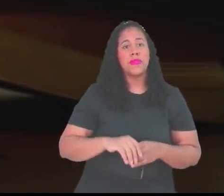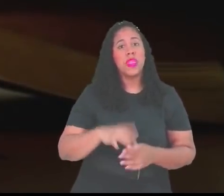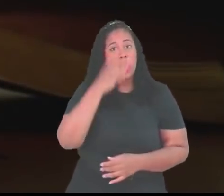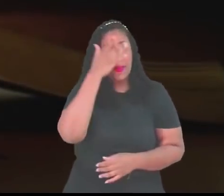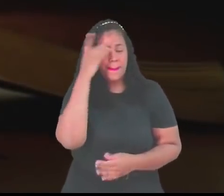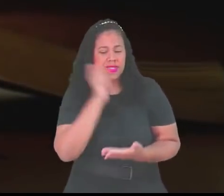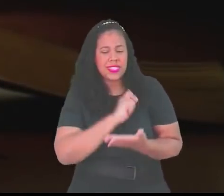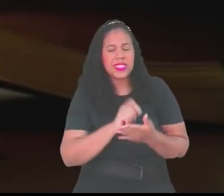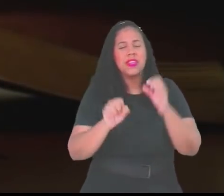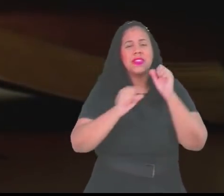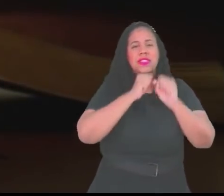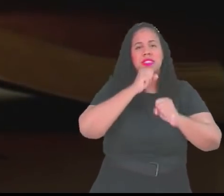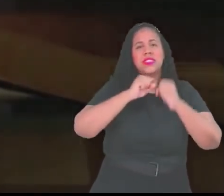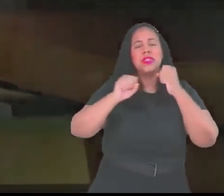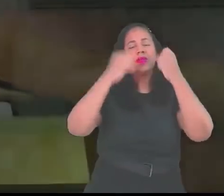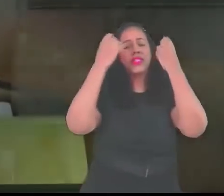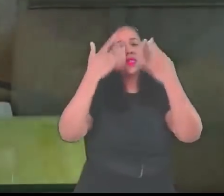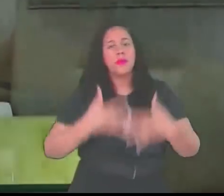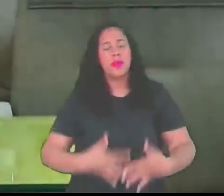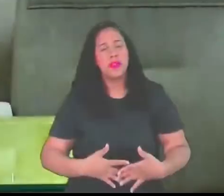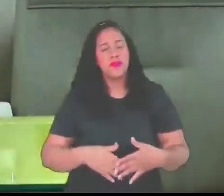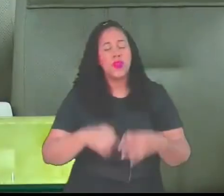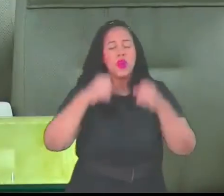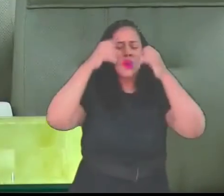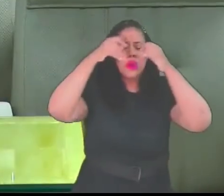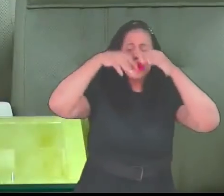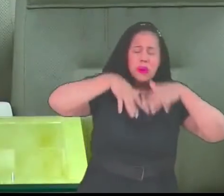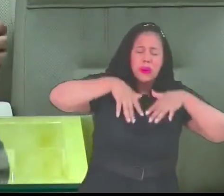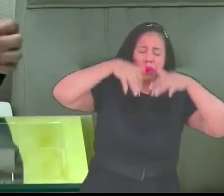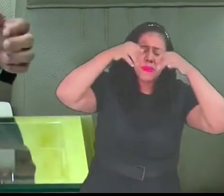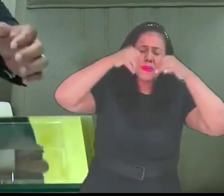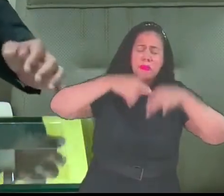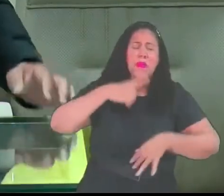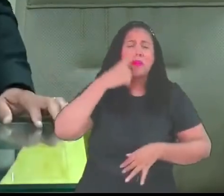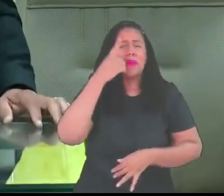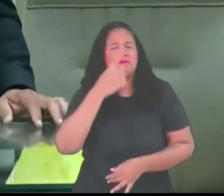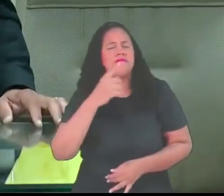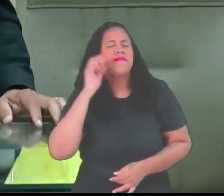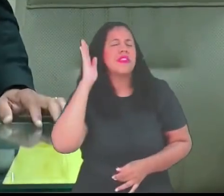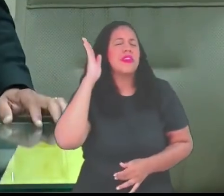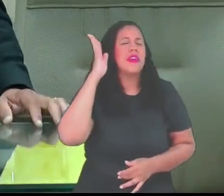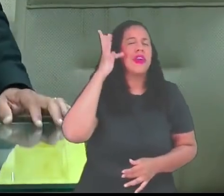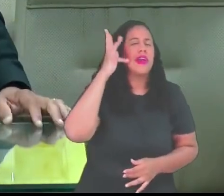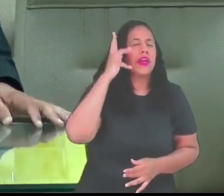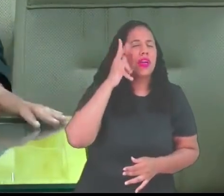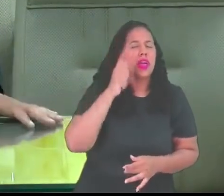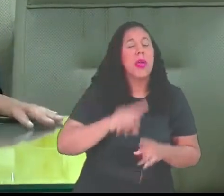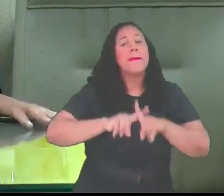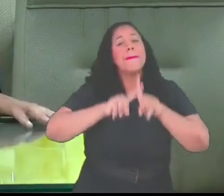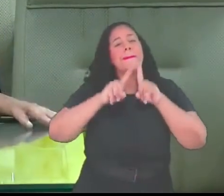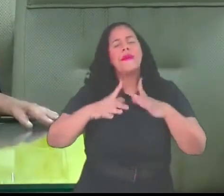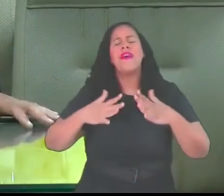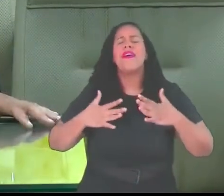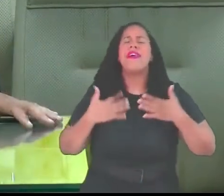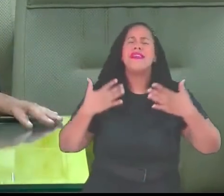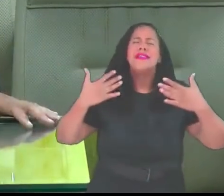Salmista diz: o choro pode durar uma noite, mas a